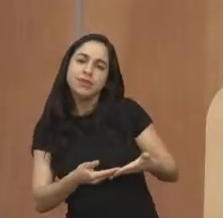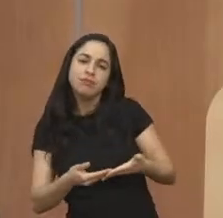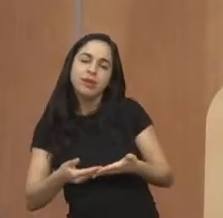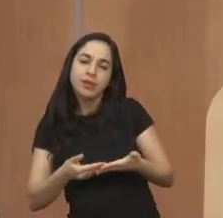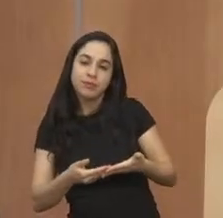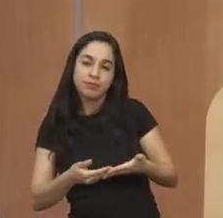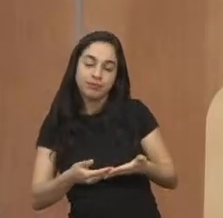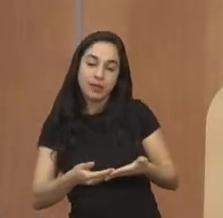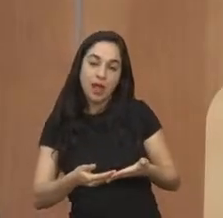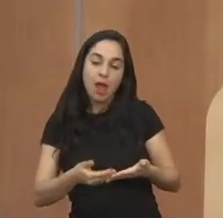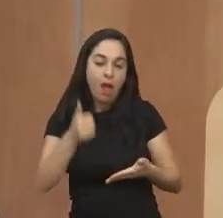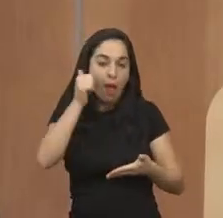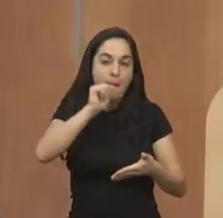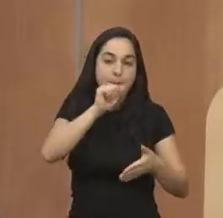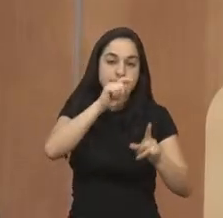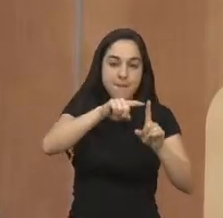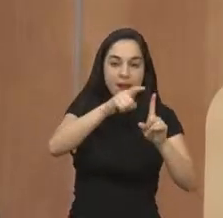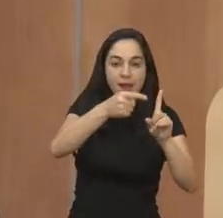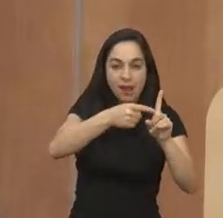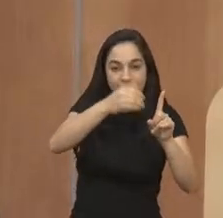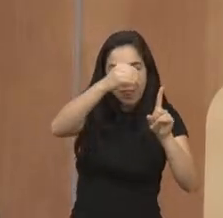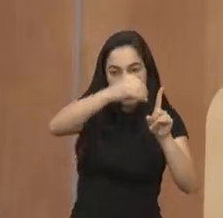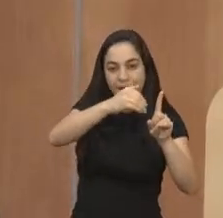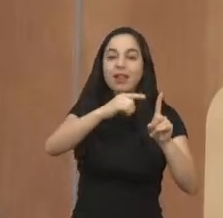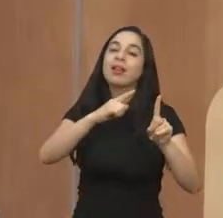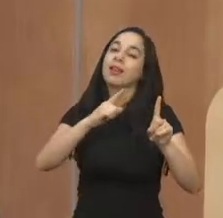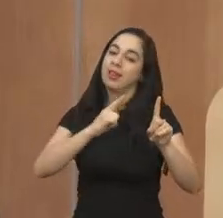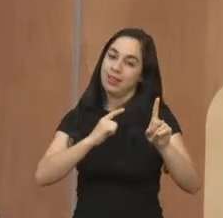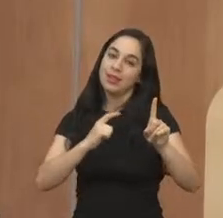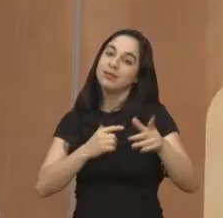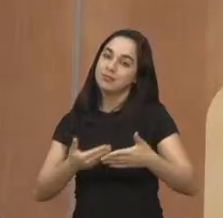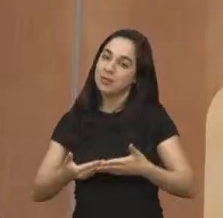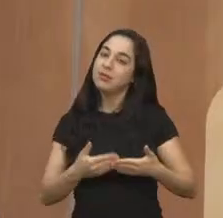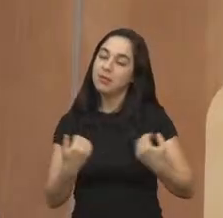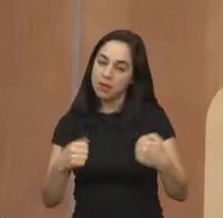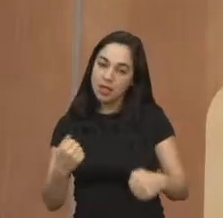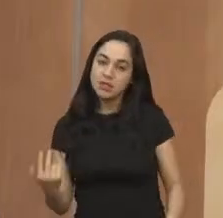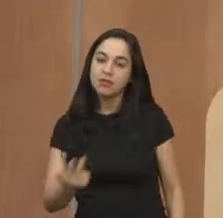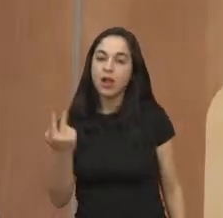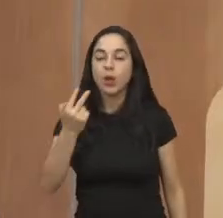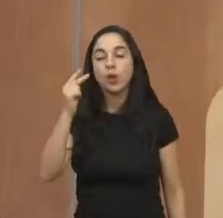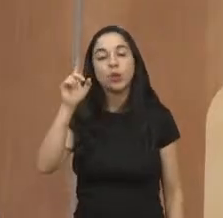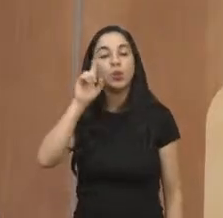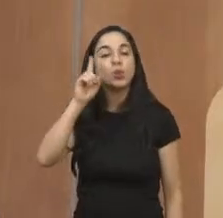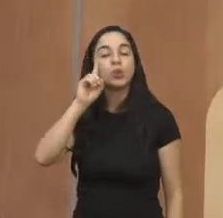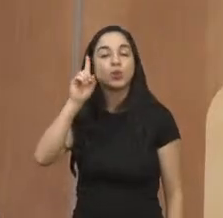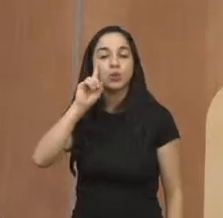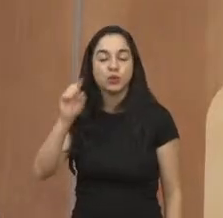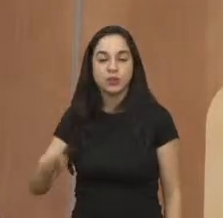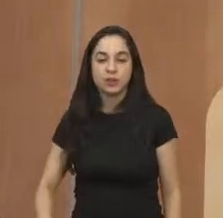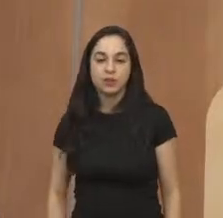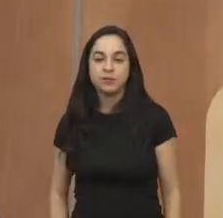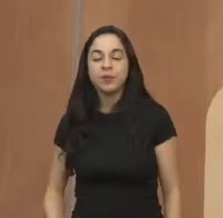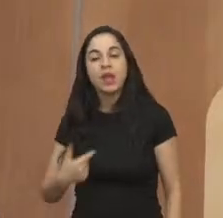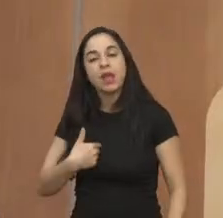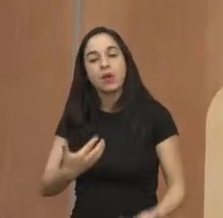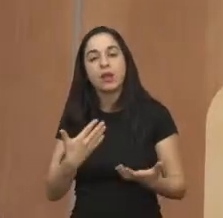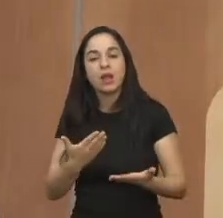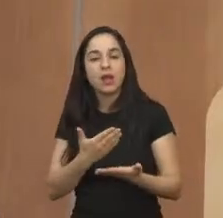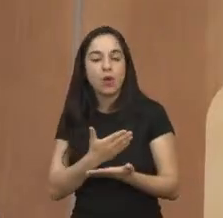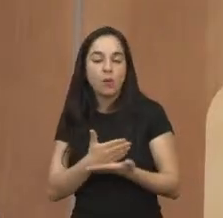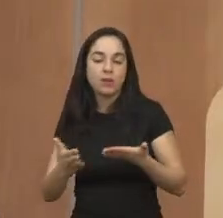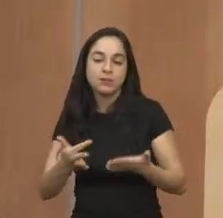e a gente tem que valorizar isso sempre, todos os dias de nossas vidas. Eu queria começar aqui falando um pouquinho